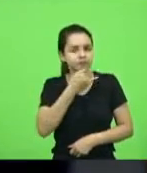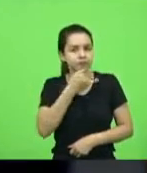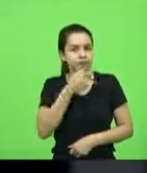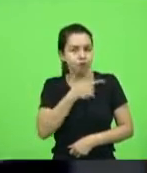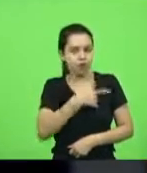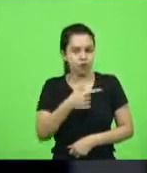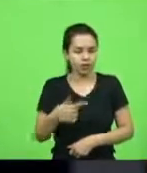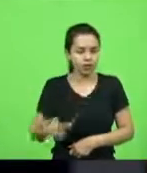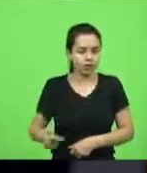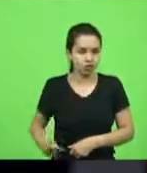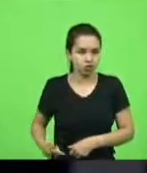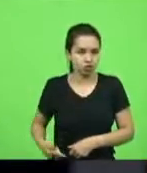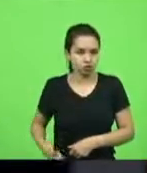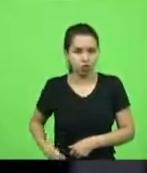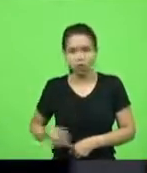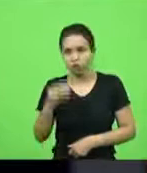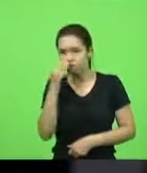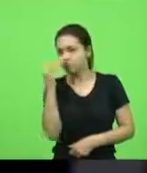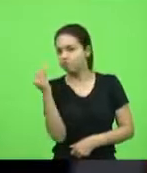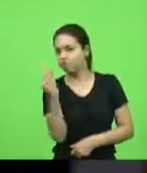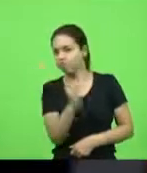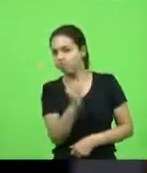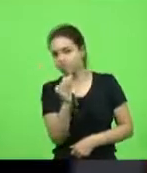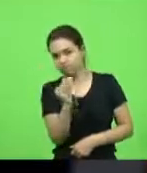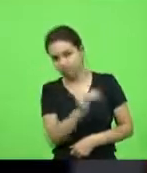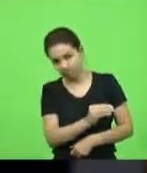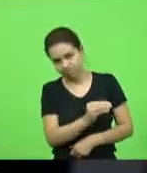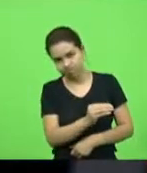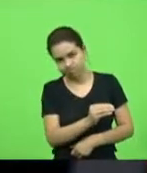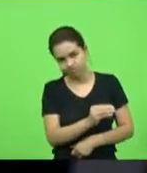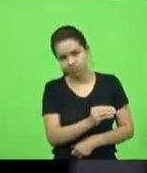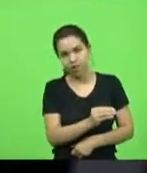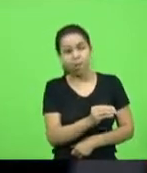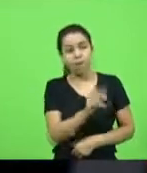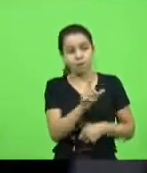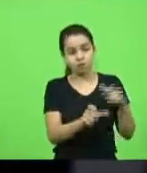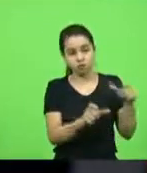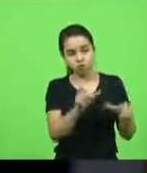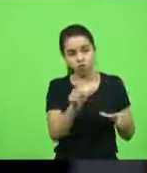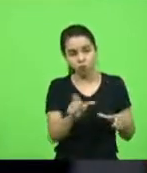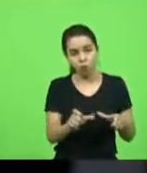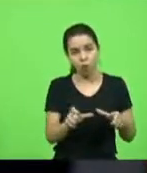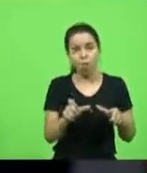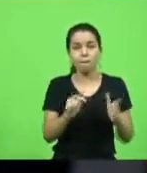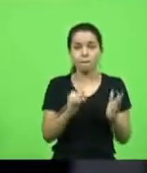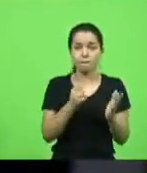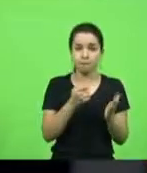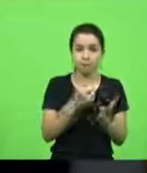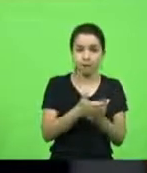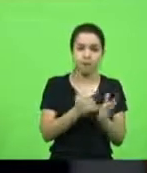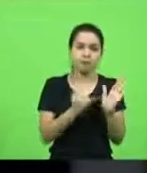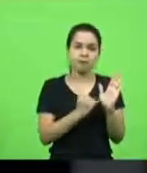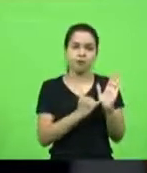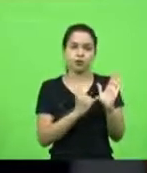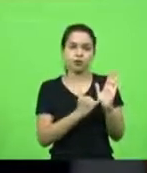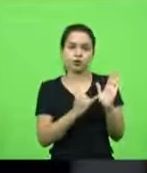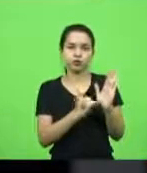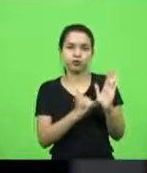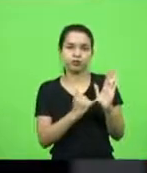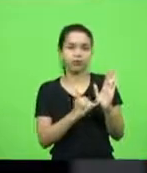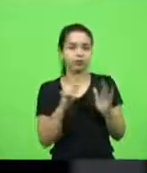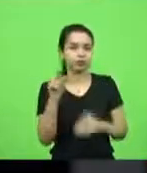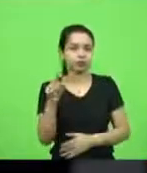as costas virou as costas para o povo virou as costas pagador de impostos que a casan já lhe passa a palavra